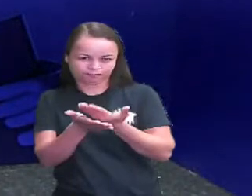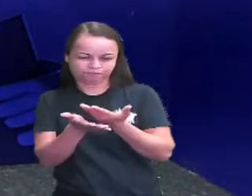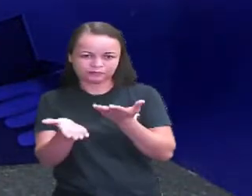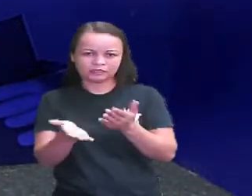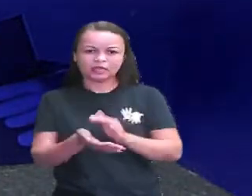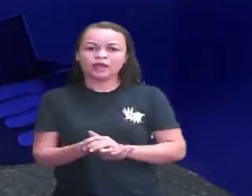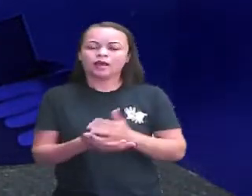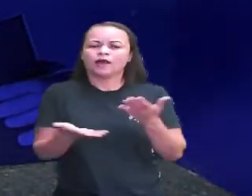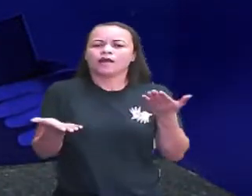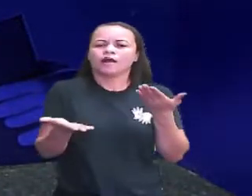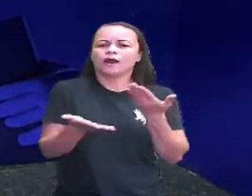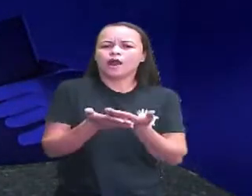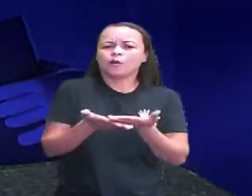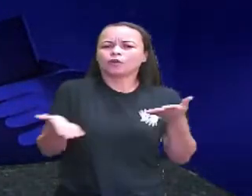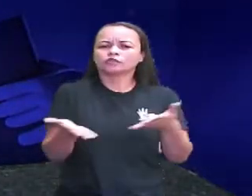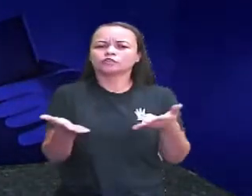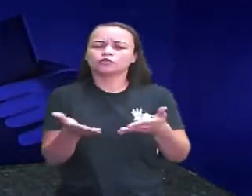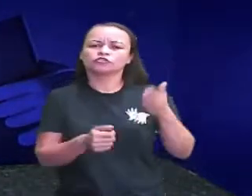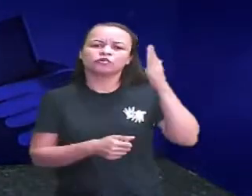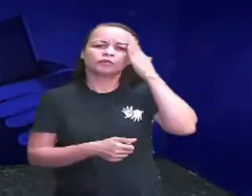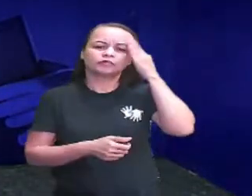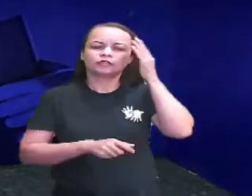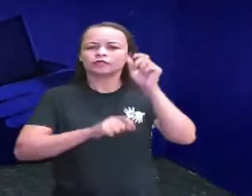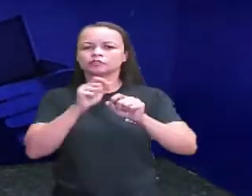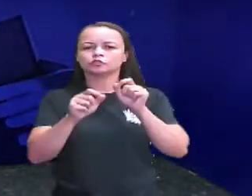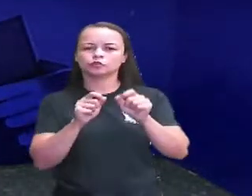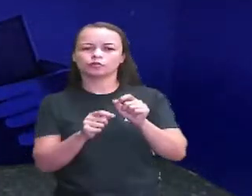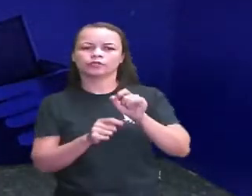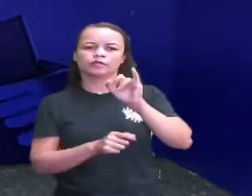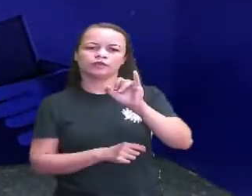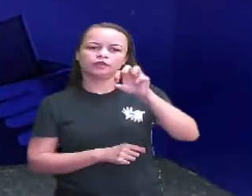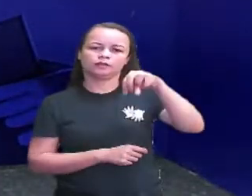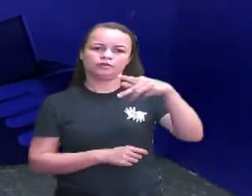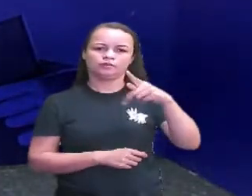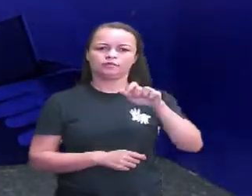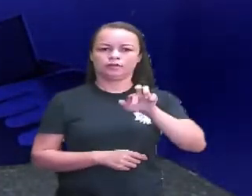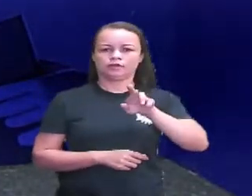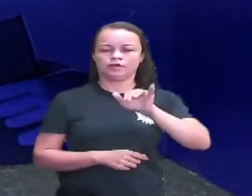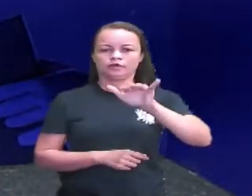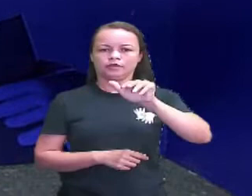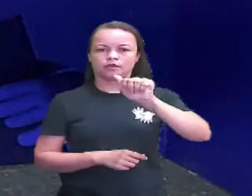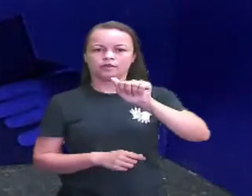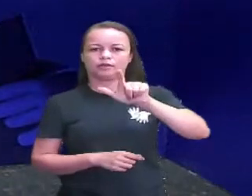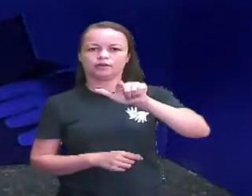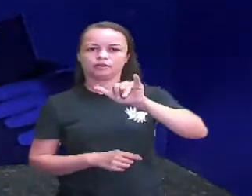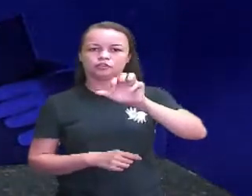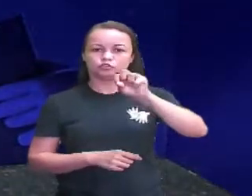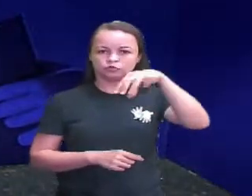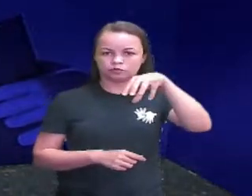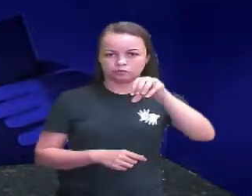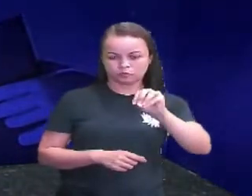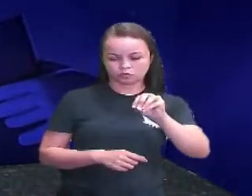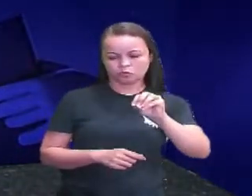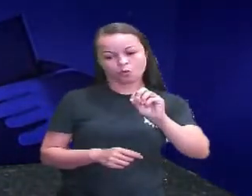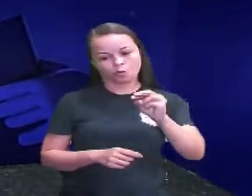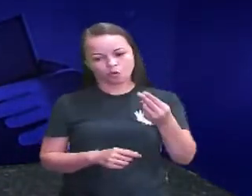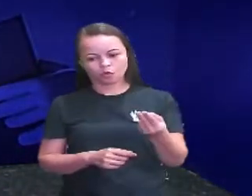um pouco sobre imperialismo ou, como também é chamado, neocolonialismo, certo?